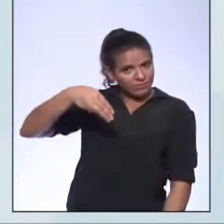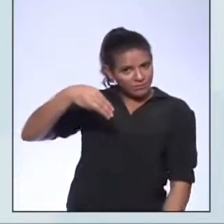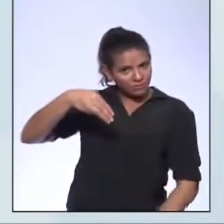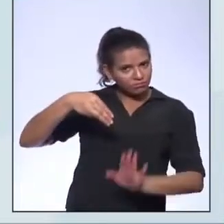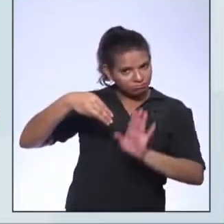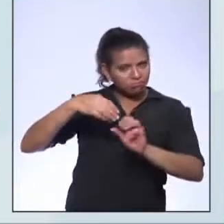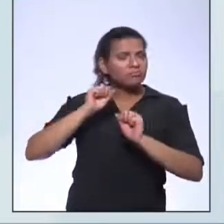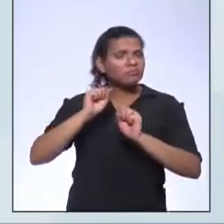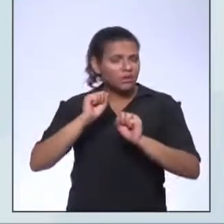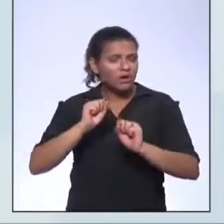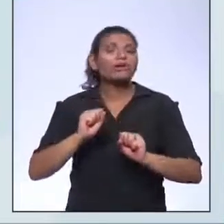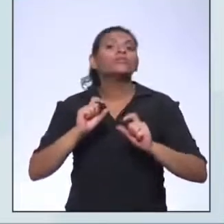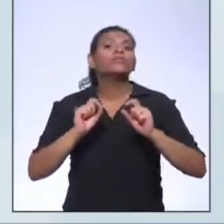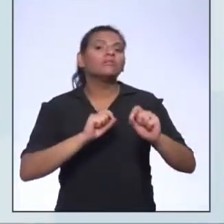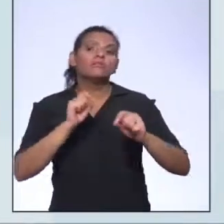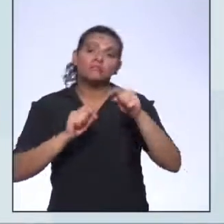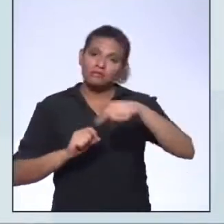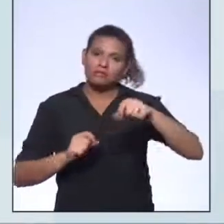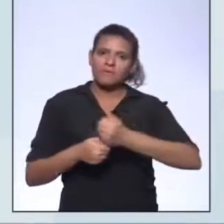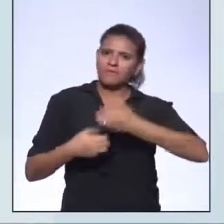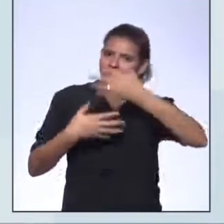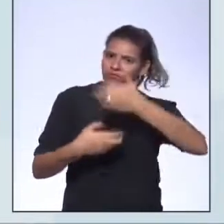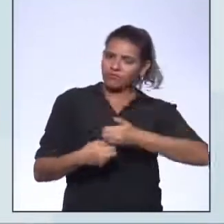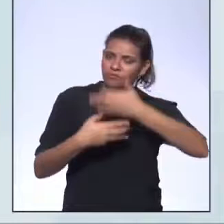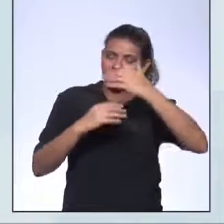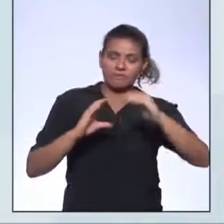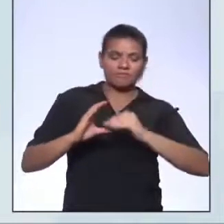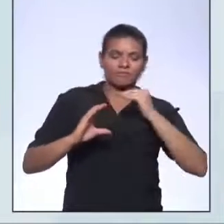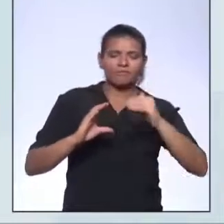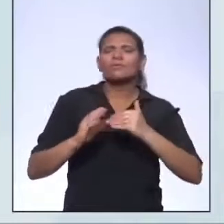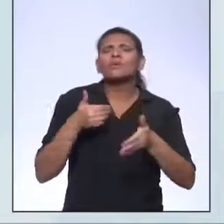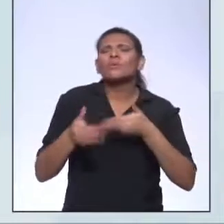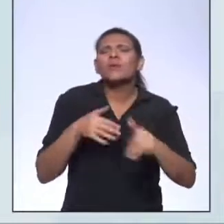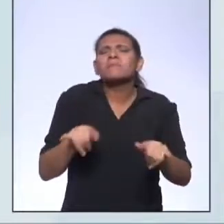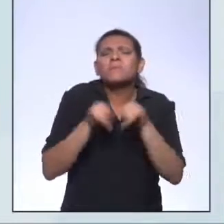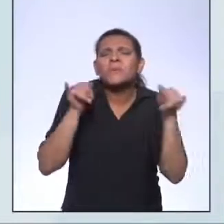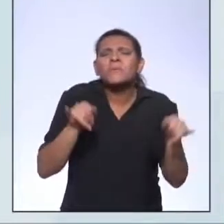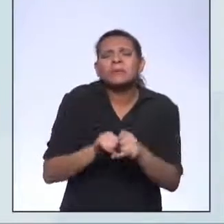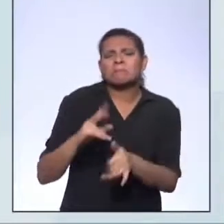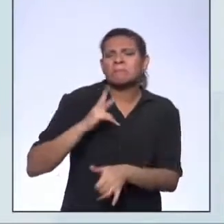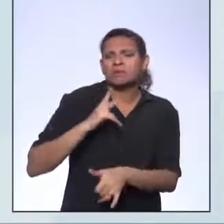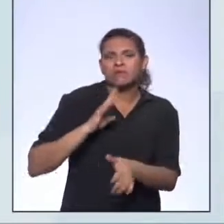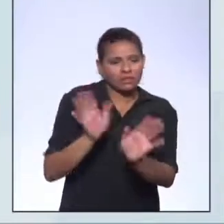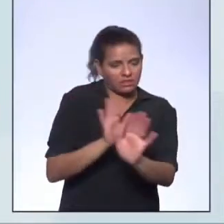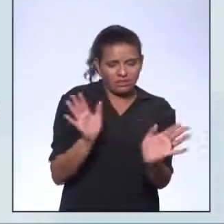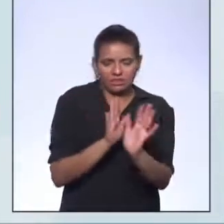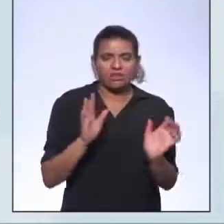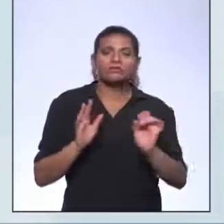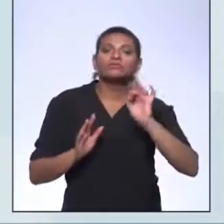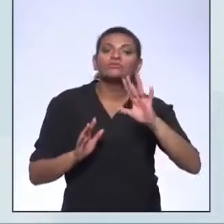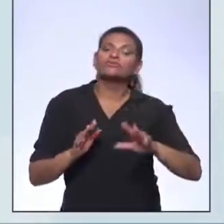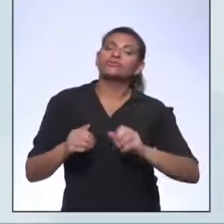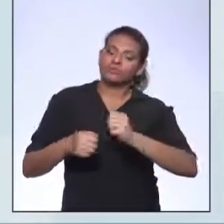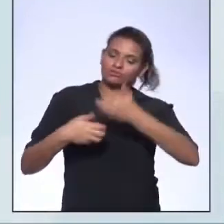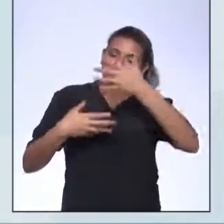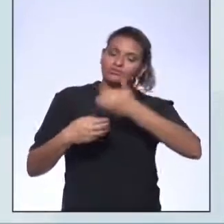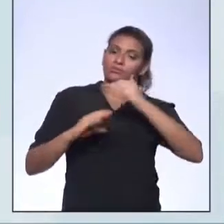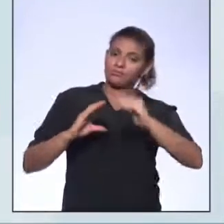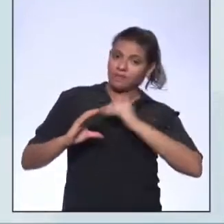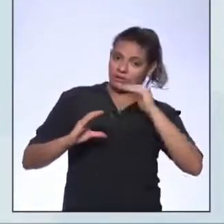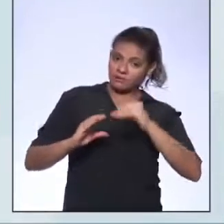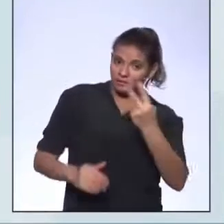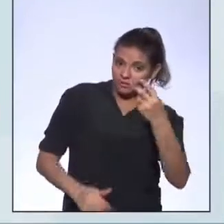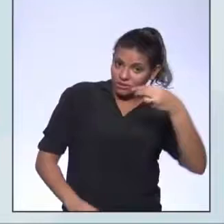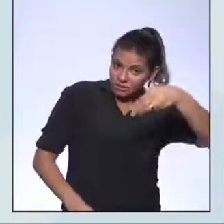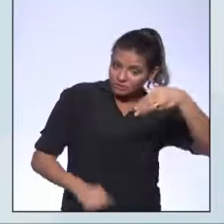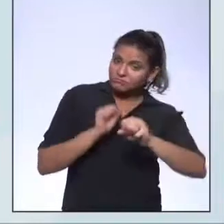o chat com consciência, não coloquem dados e informações pessoais de vocês. Vamos aguardar 2 minutos e